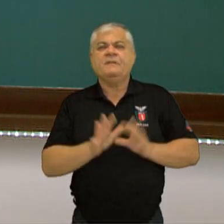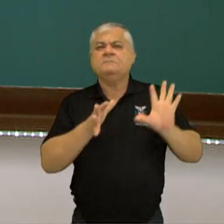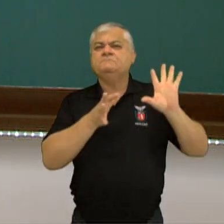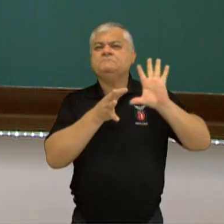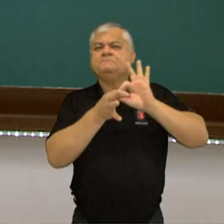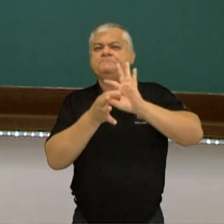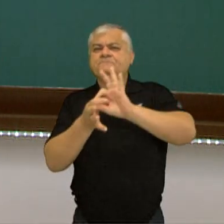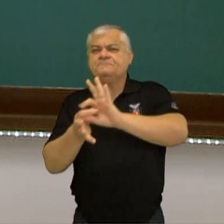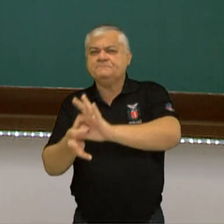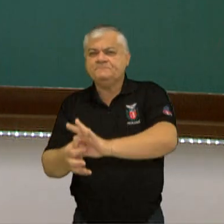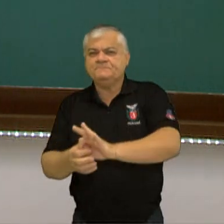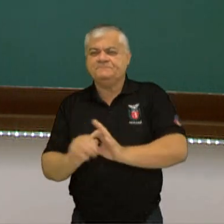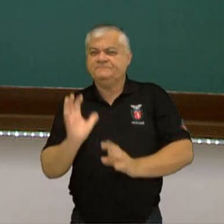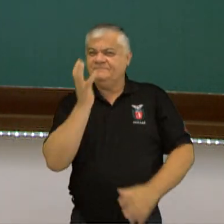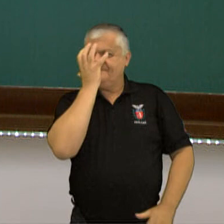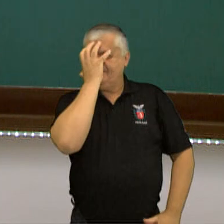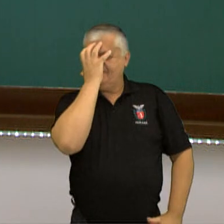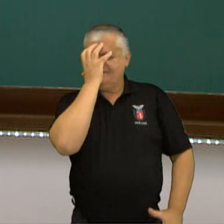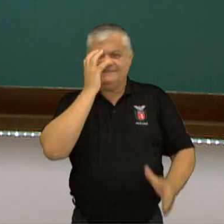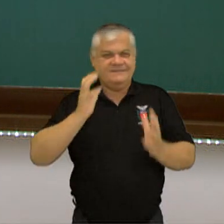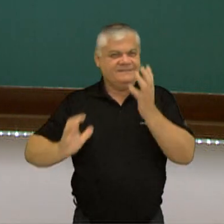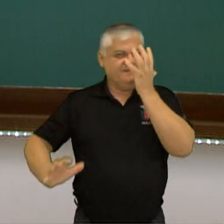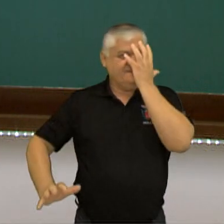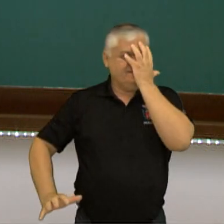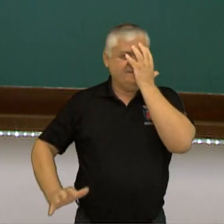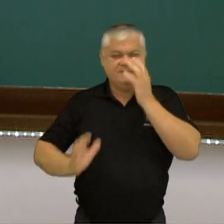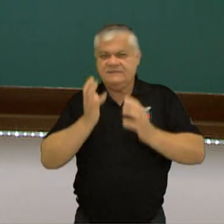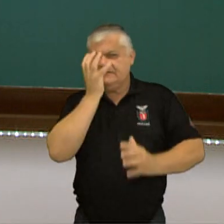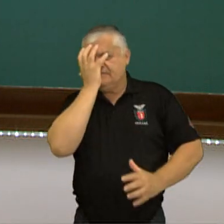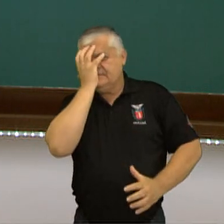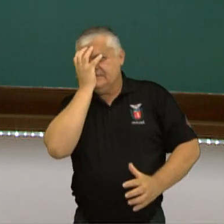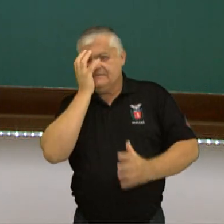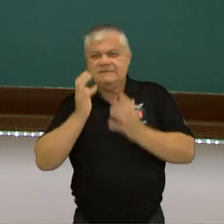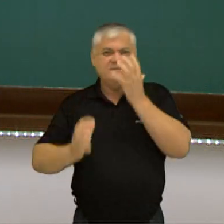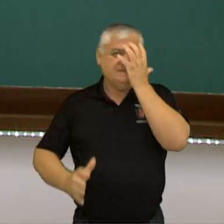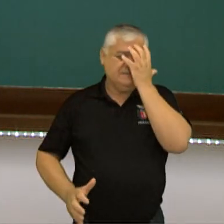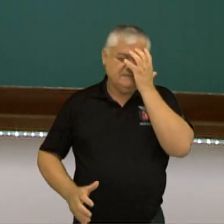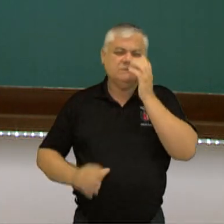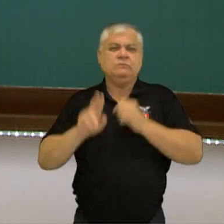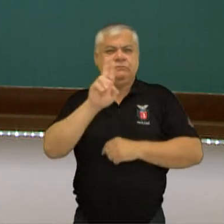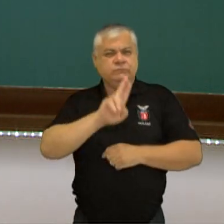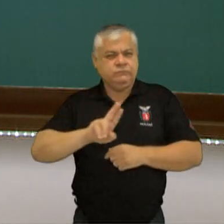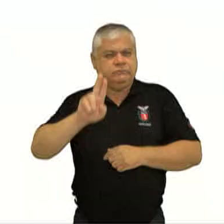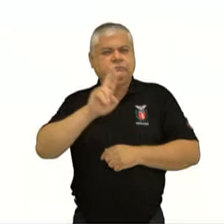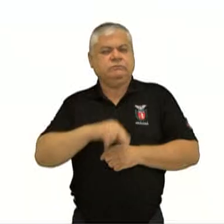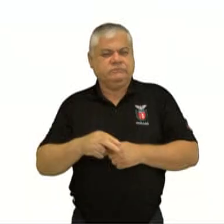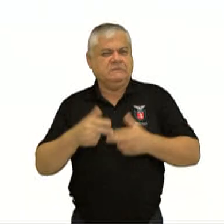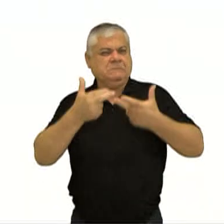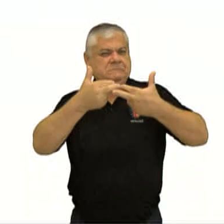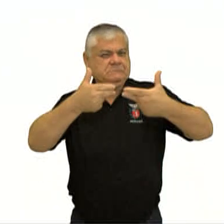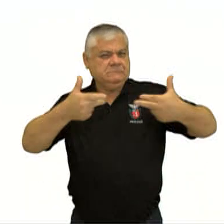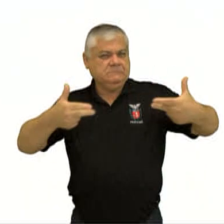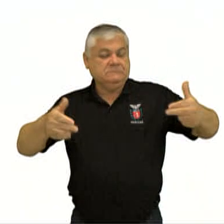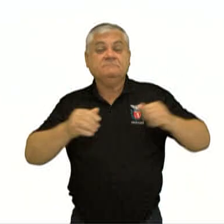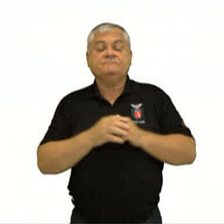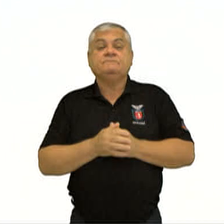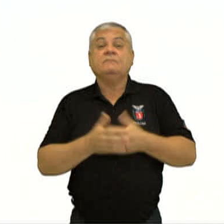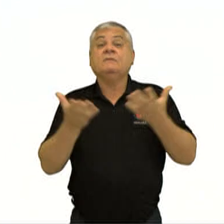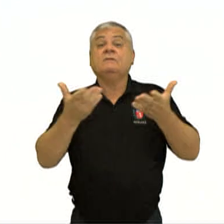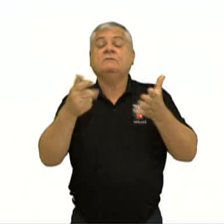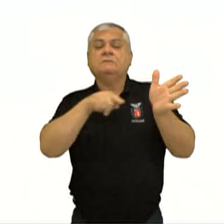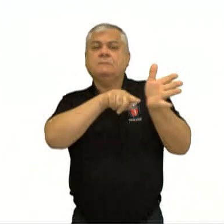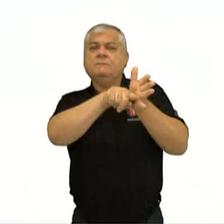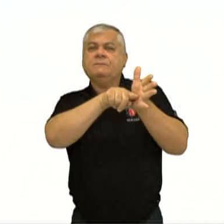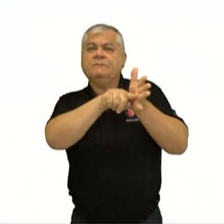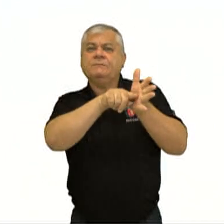vocês, beleza, máscaras, a gente vai falar muito de máscaras, olha só que legal. Na aula de hoje iremos analisar o